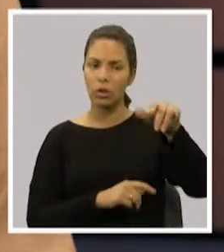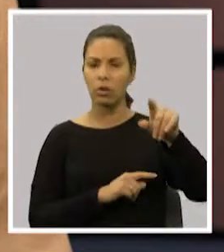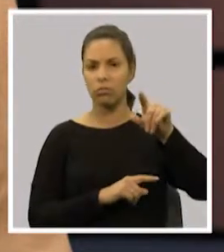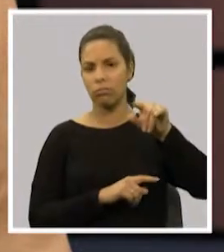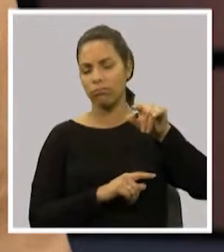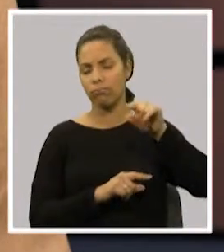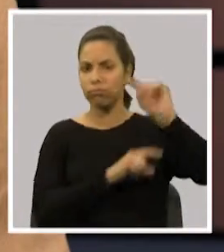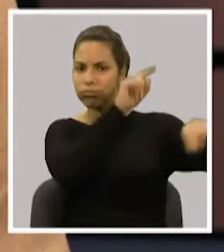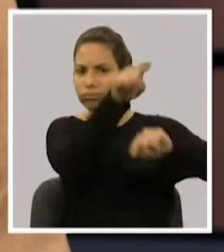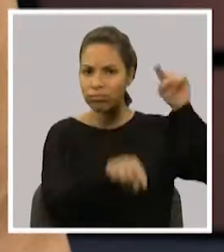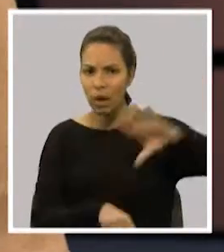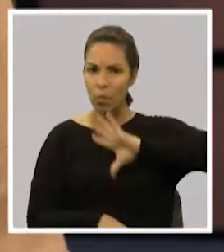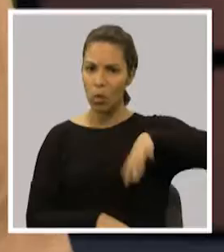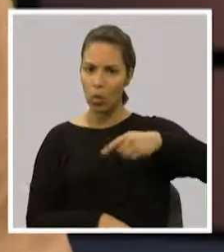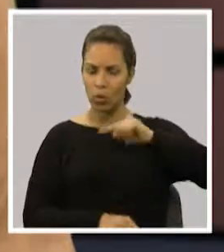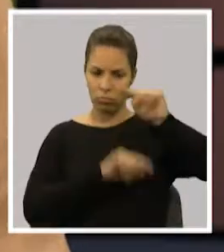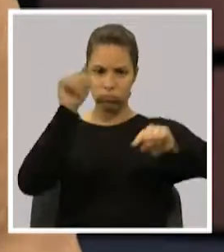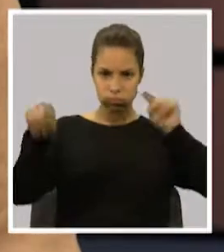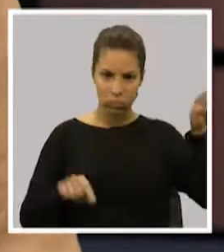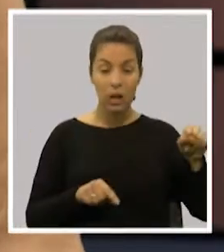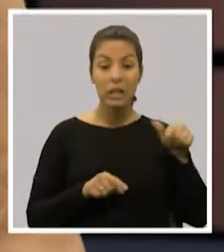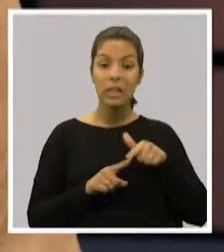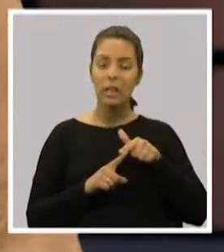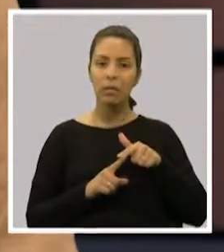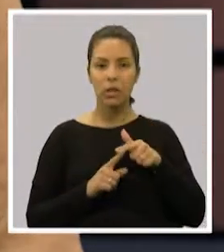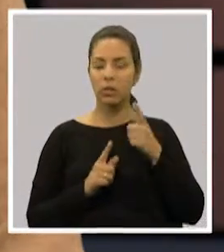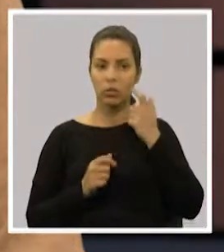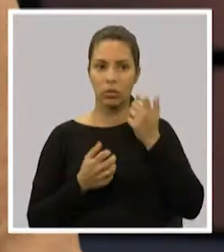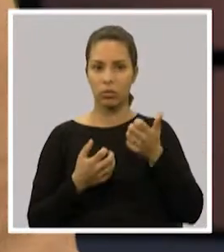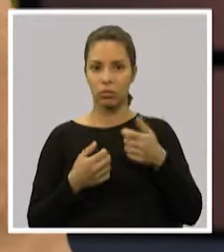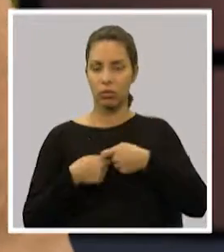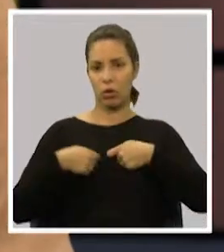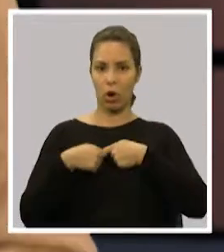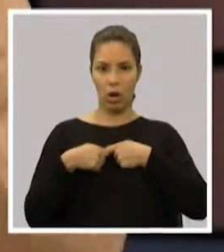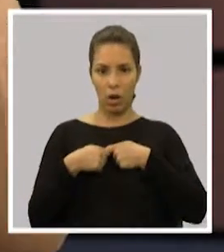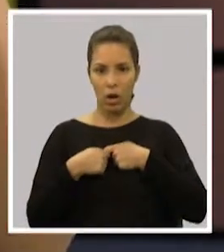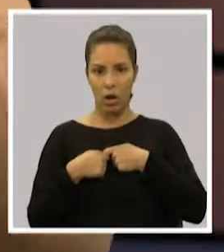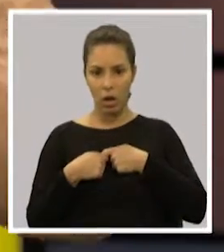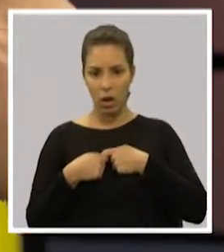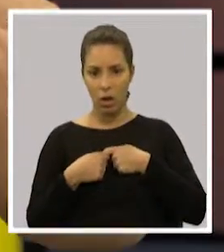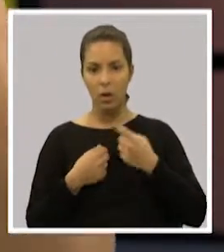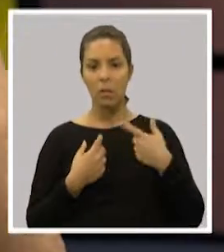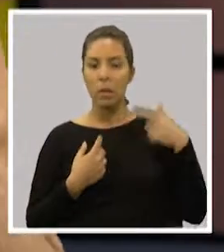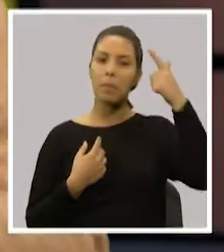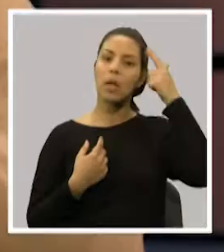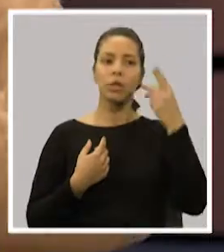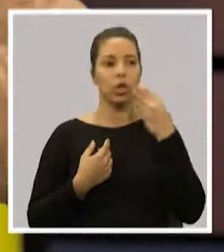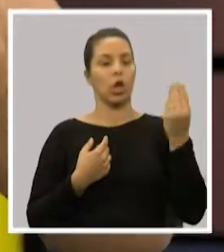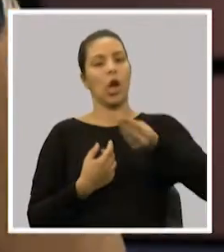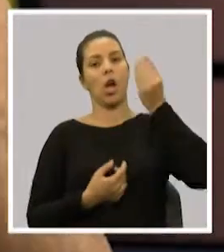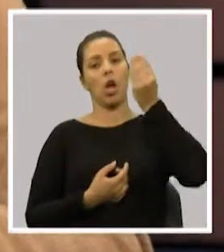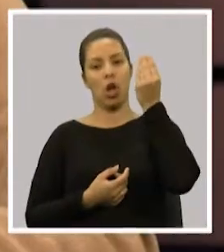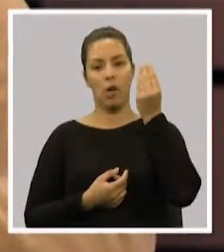foi motivo de escândalo, foi motivo de escândalo mesmo, sobretudo no mundo, digamos assim, ocidental, que temos este mito da eterna juventude e